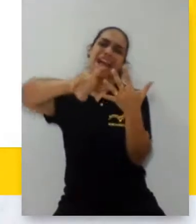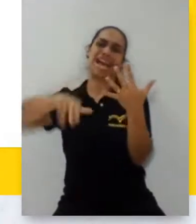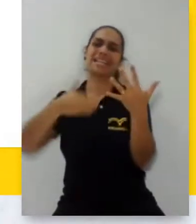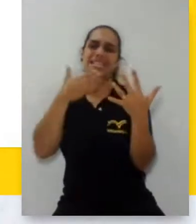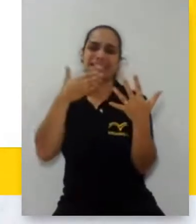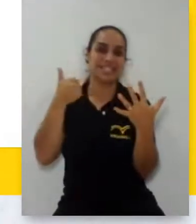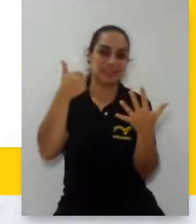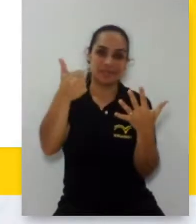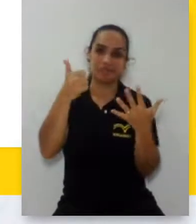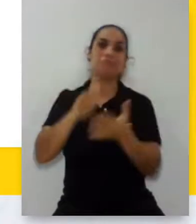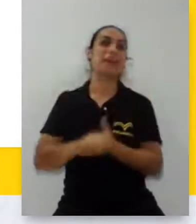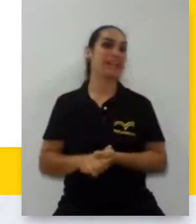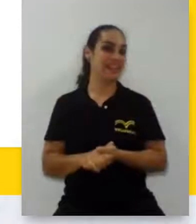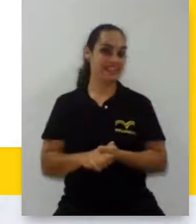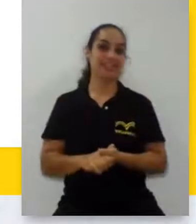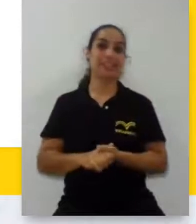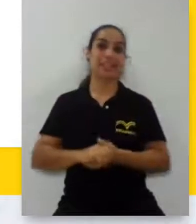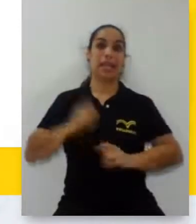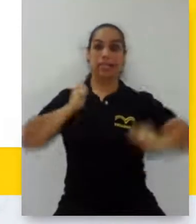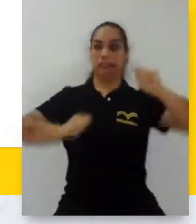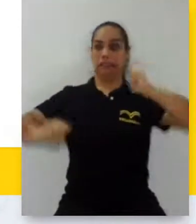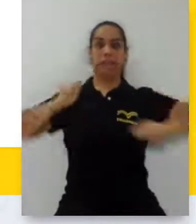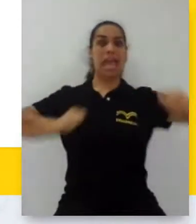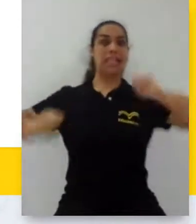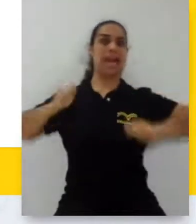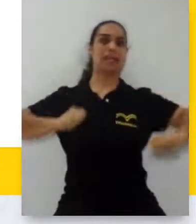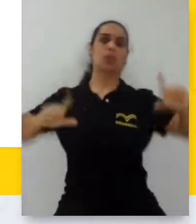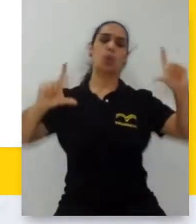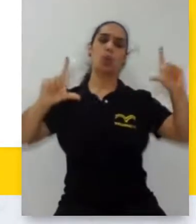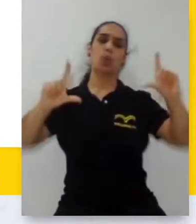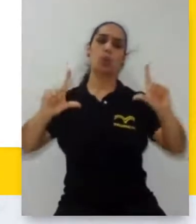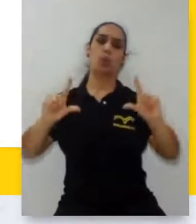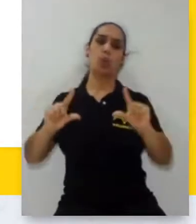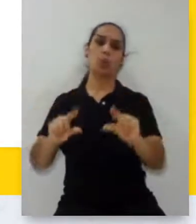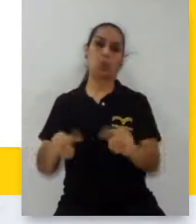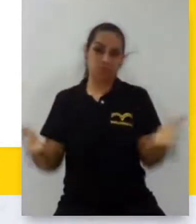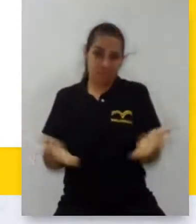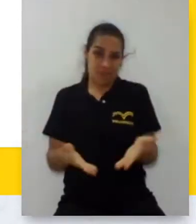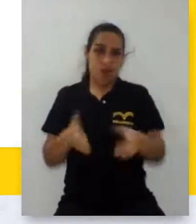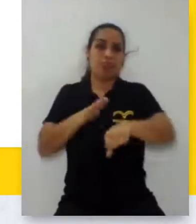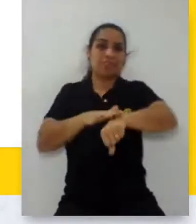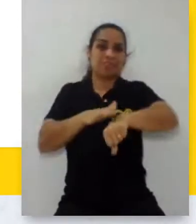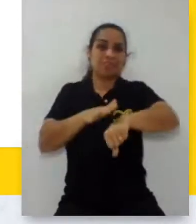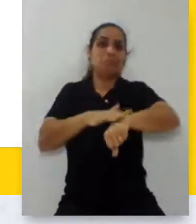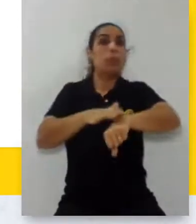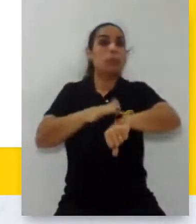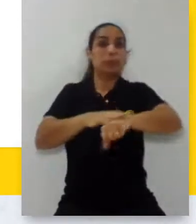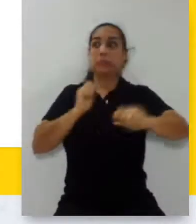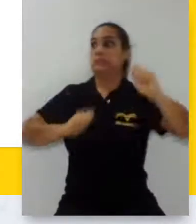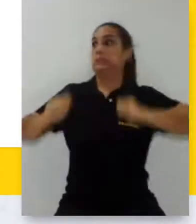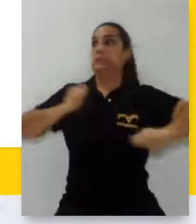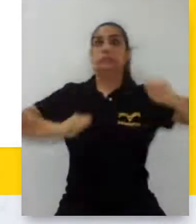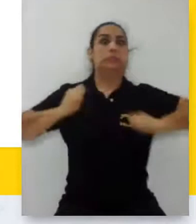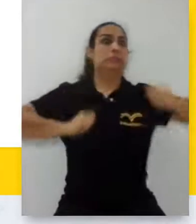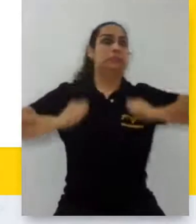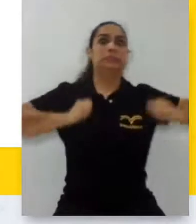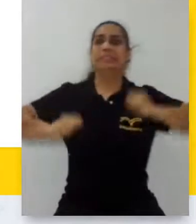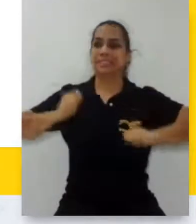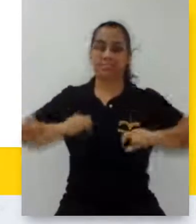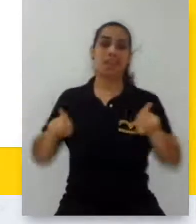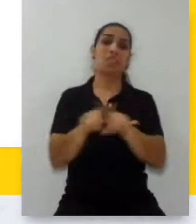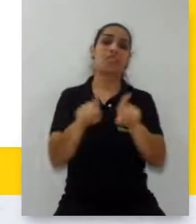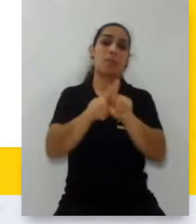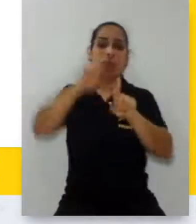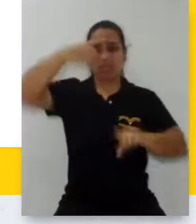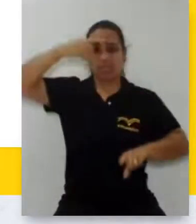ansiedade. Nós estamos vivendo um momento de muita ansiedade, também muitas pessoas ficando depressivas, e nós vamos ter